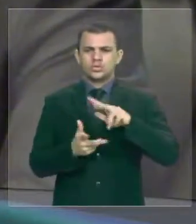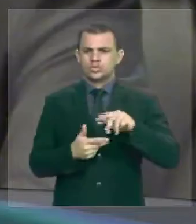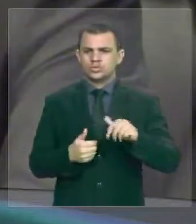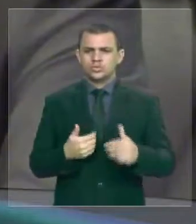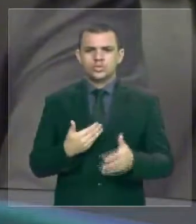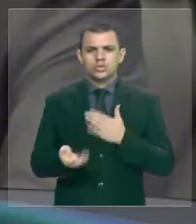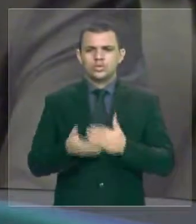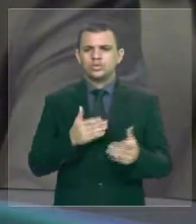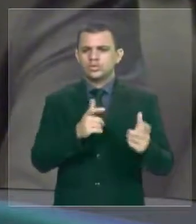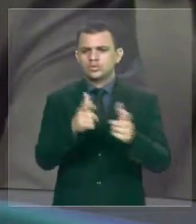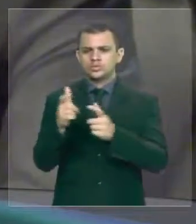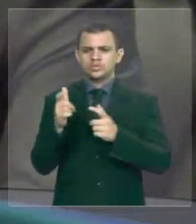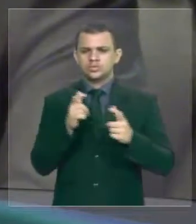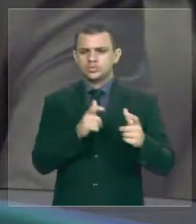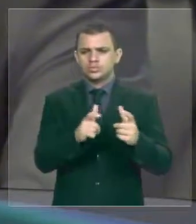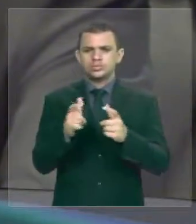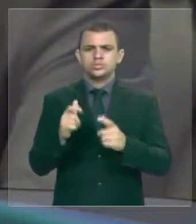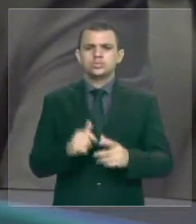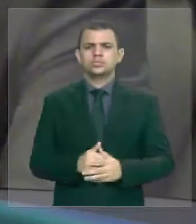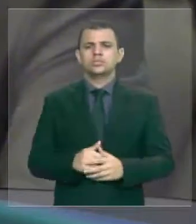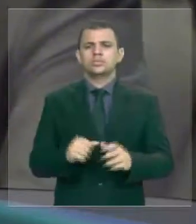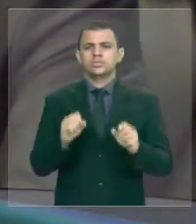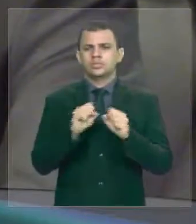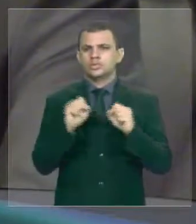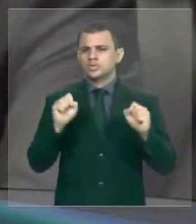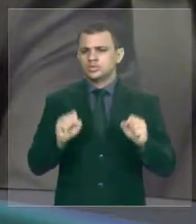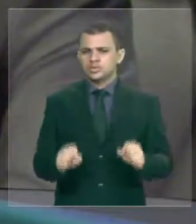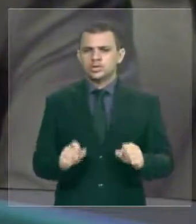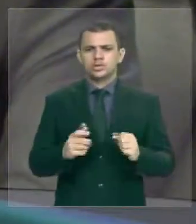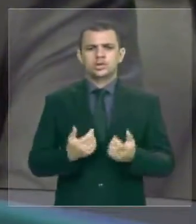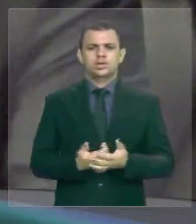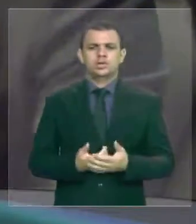controle, a sociedade, de modo geral,